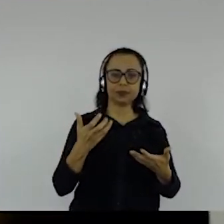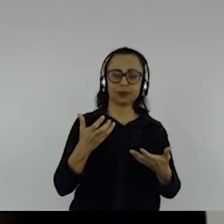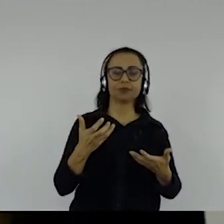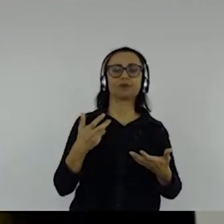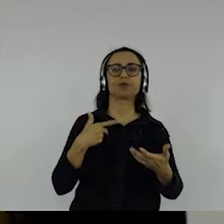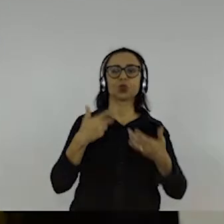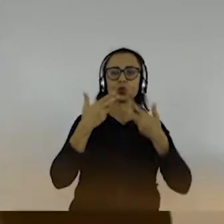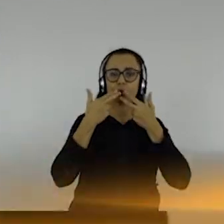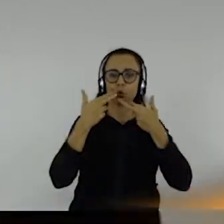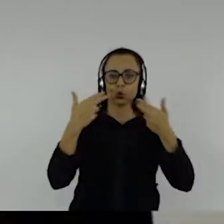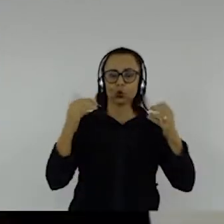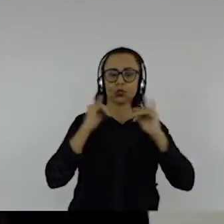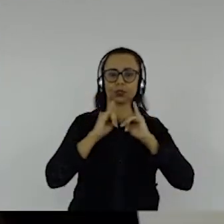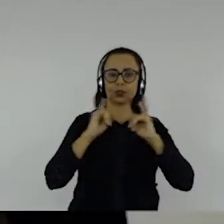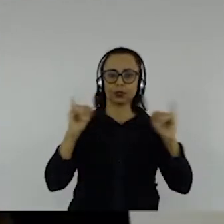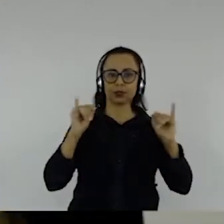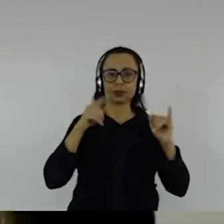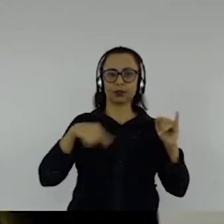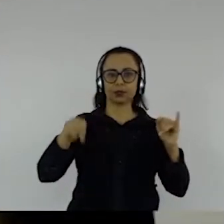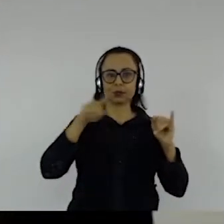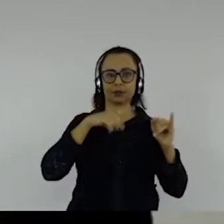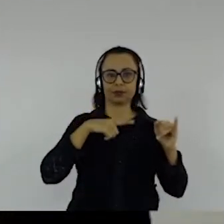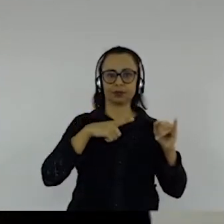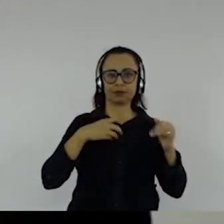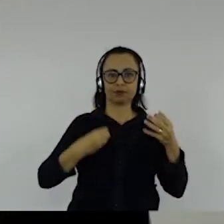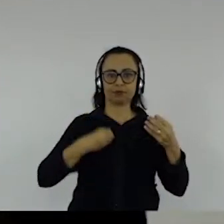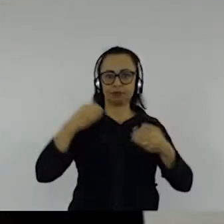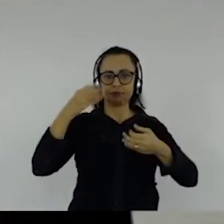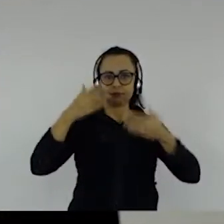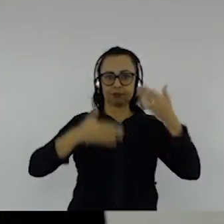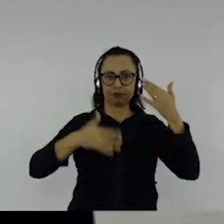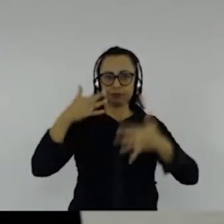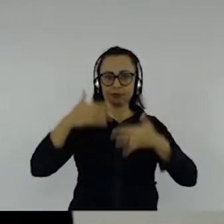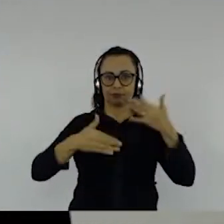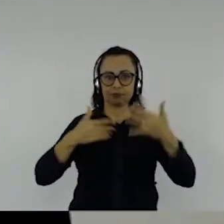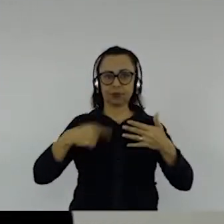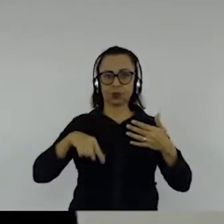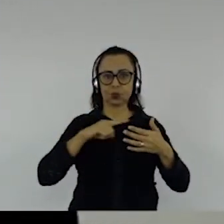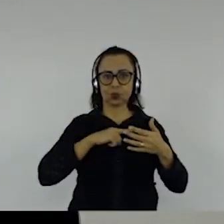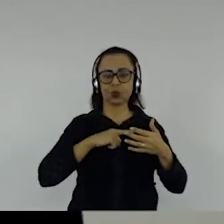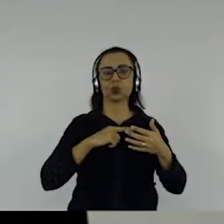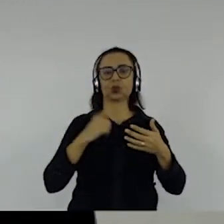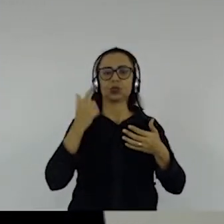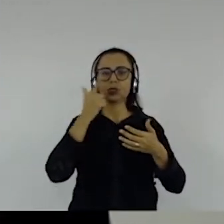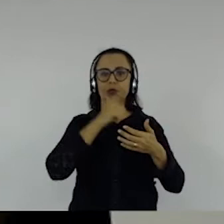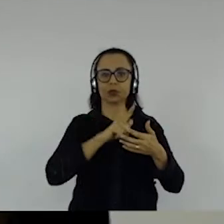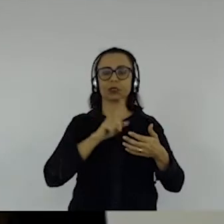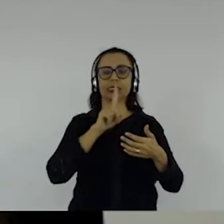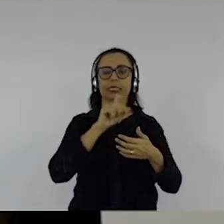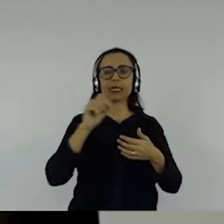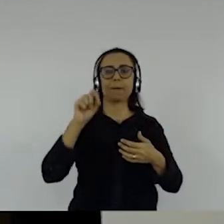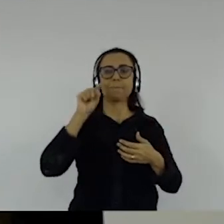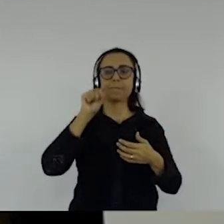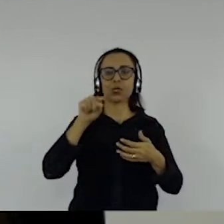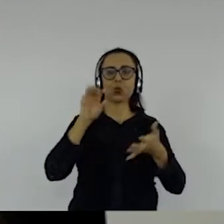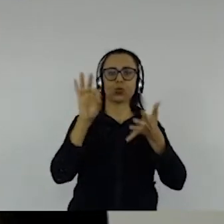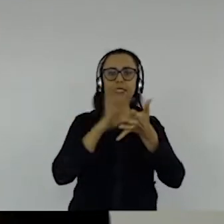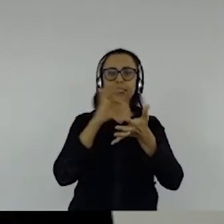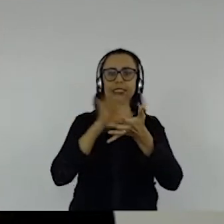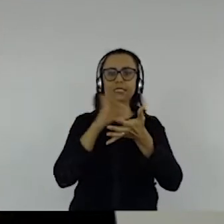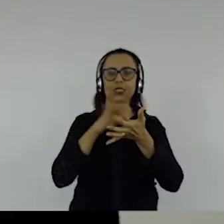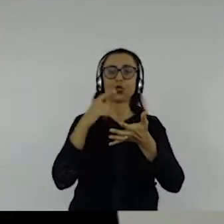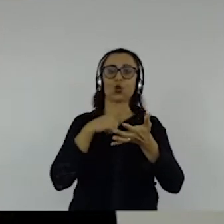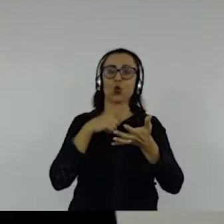notícia para vocês. Durante sua explanação, nós alcançamos 100 mil inscritos no nosso